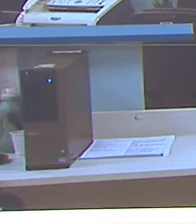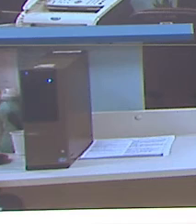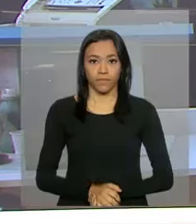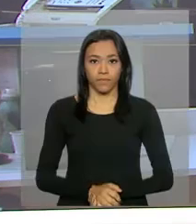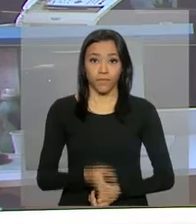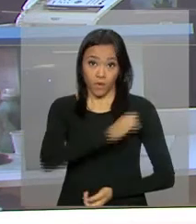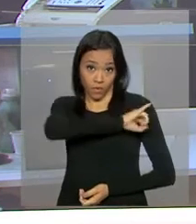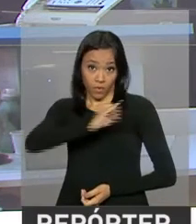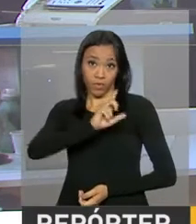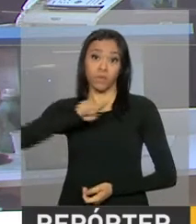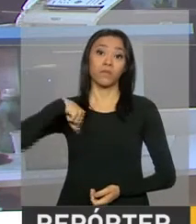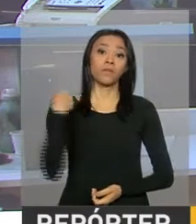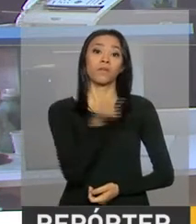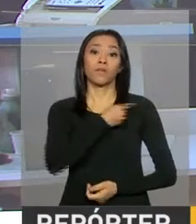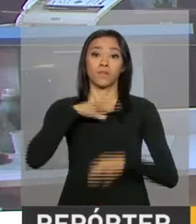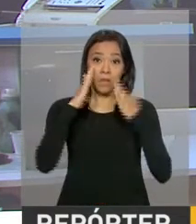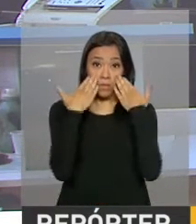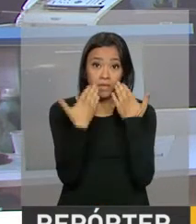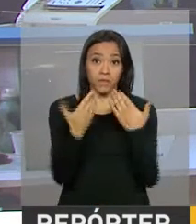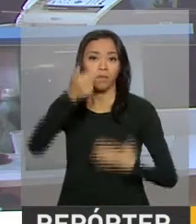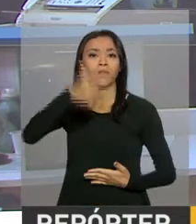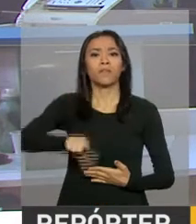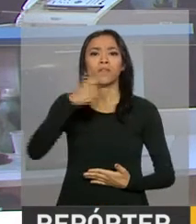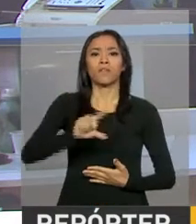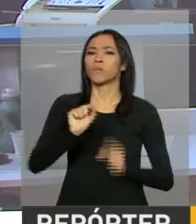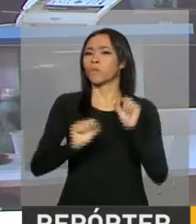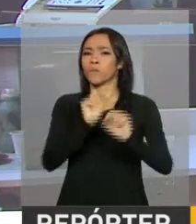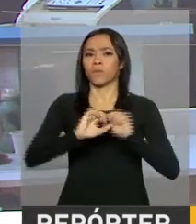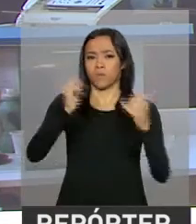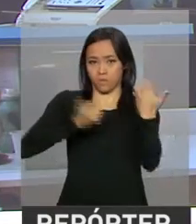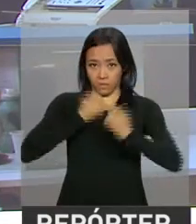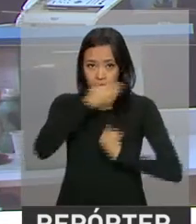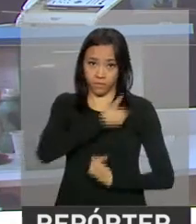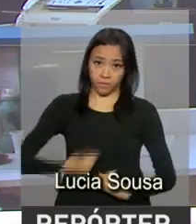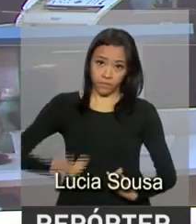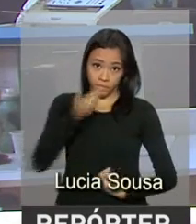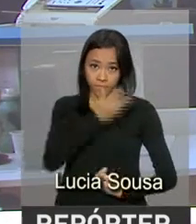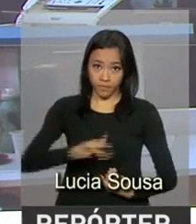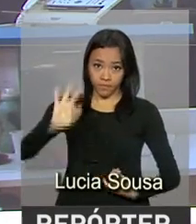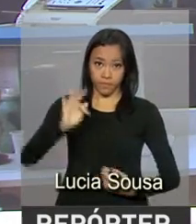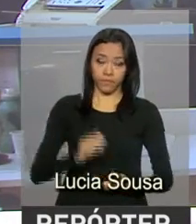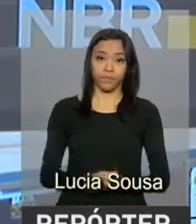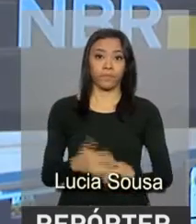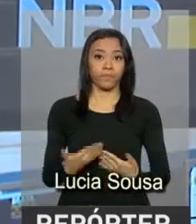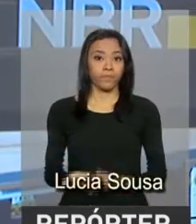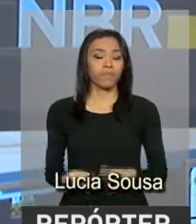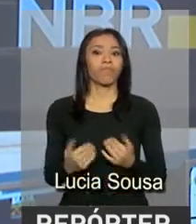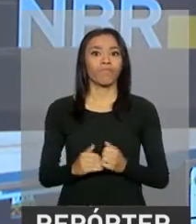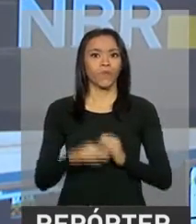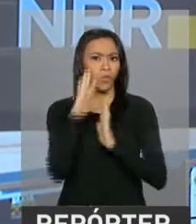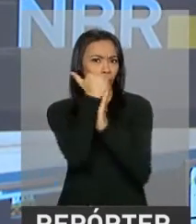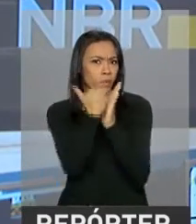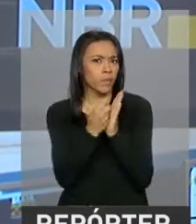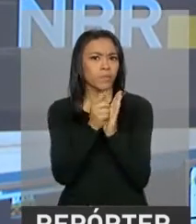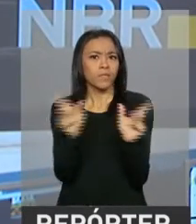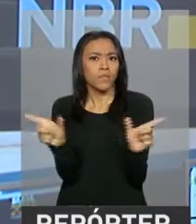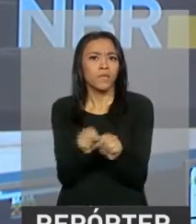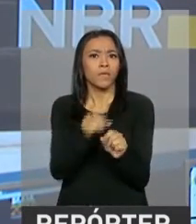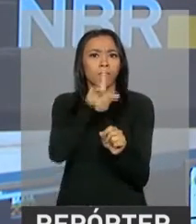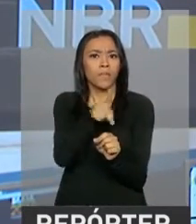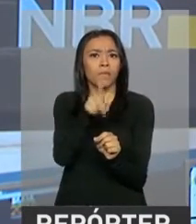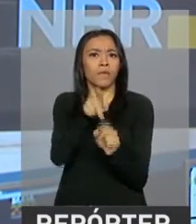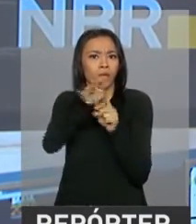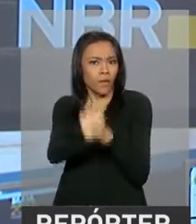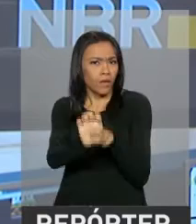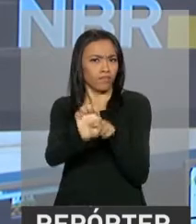lá estamos de volta com o repórter e nbr as notícias do governo federal o programa de proteção ao emprego